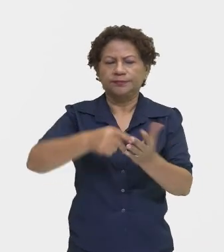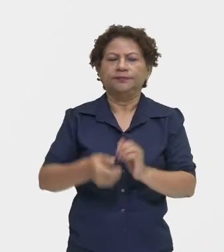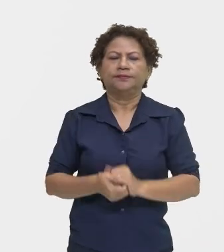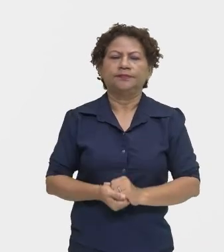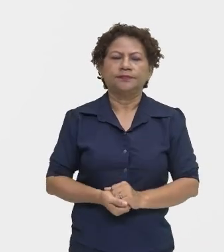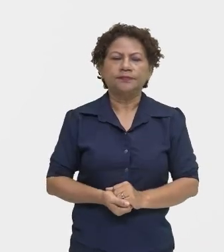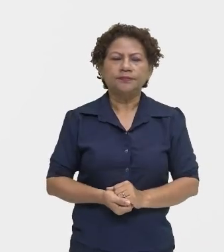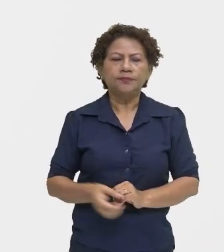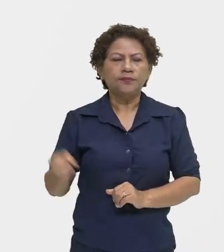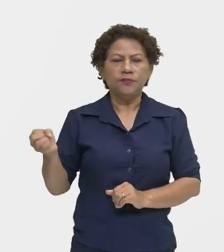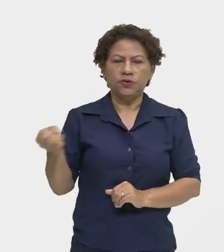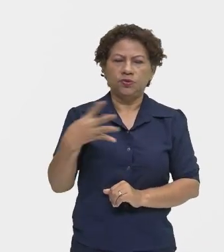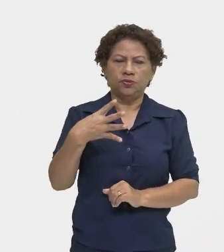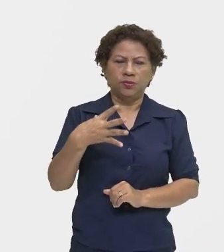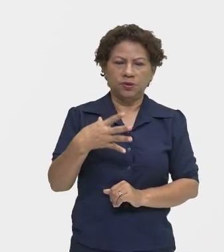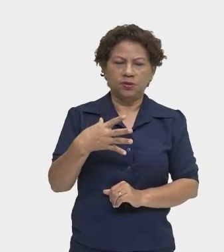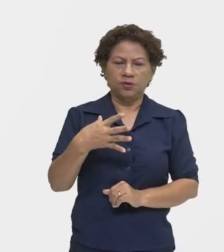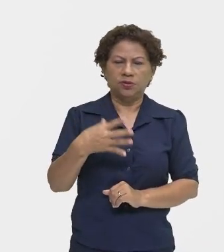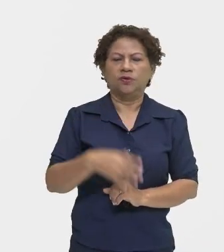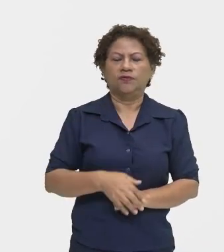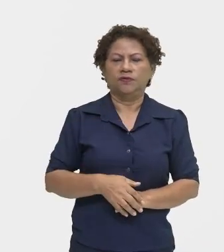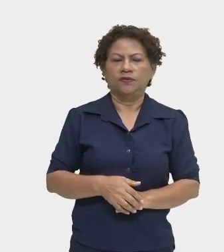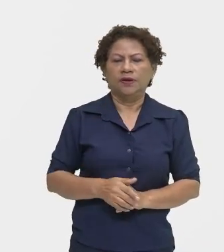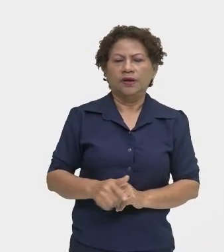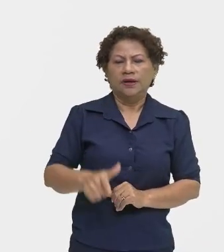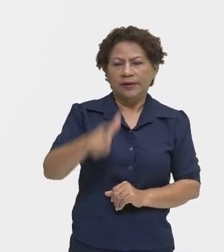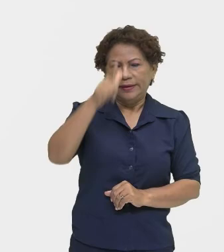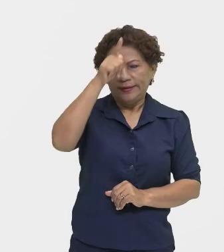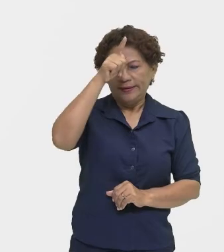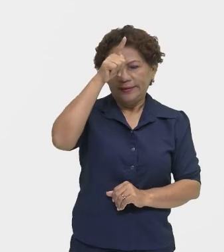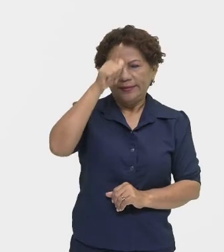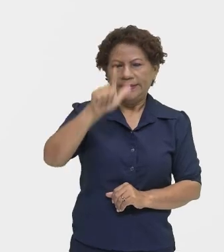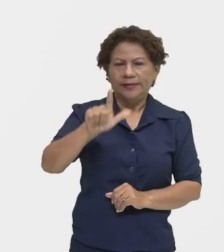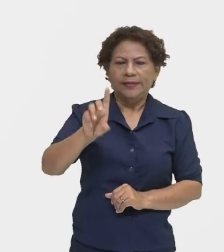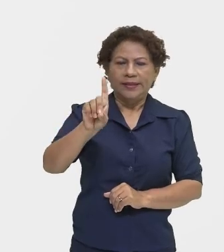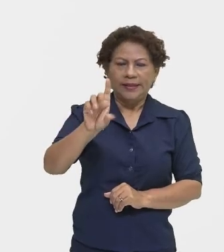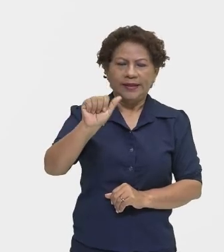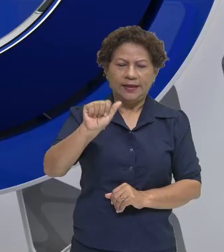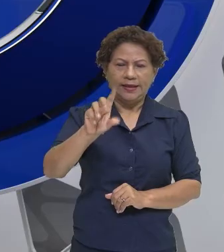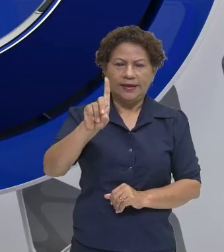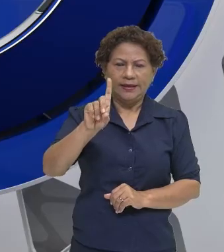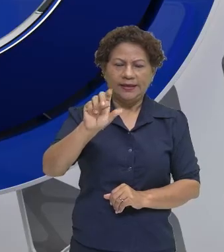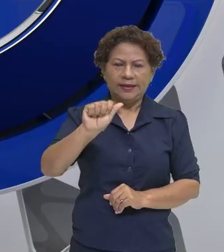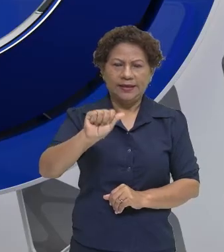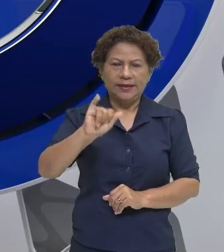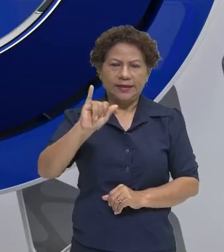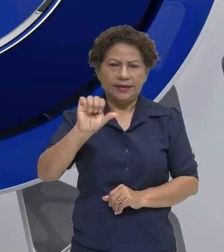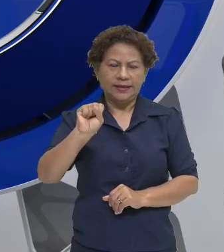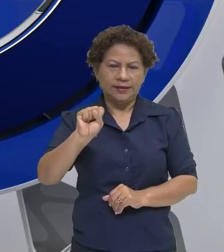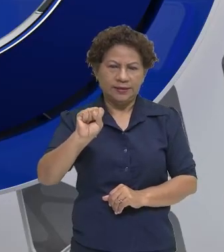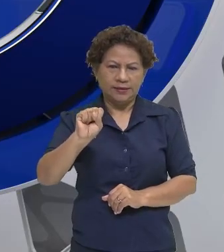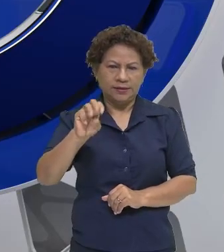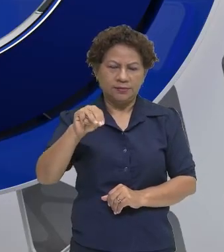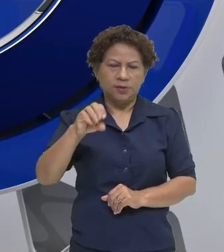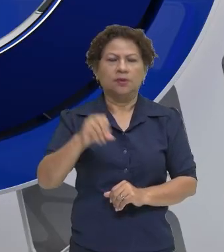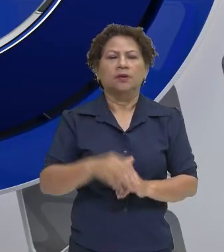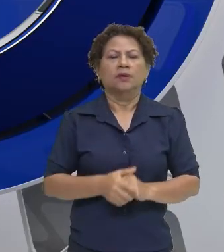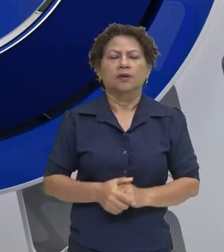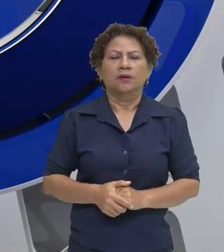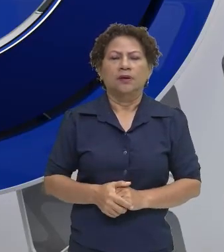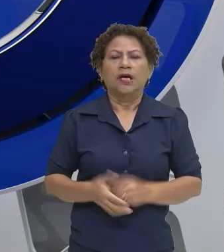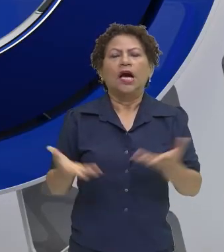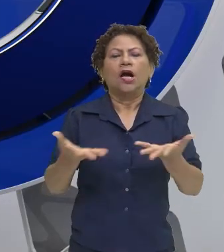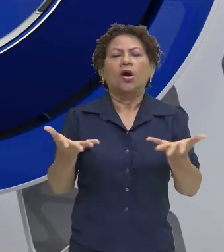como uma nova forma dadaísta em consonância aos novos tempos. E aí, o que eu tenho para falar desse